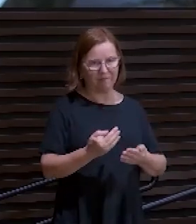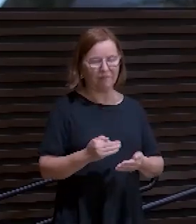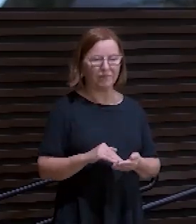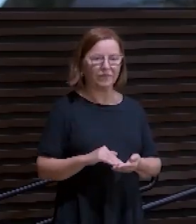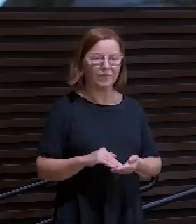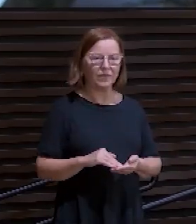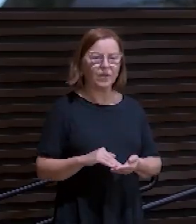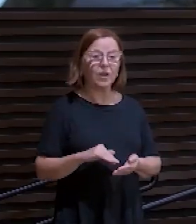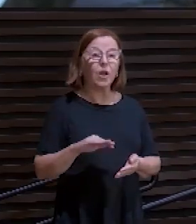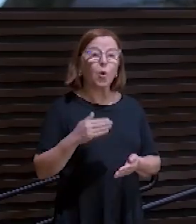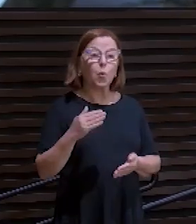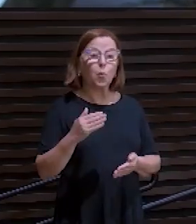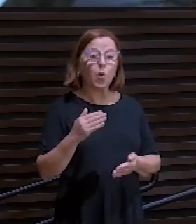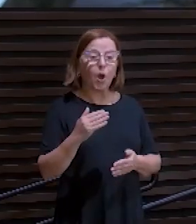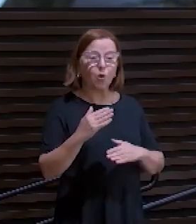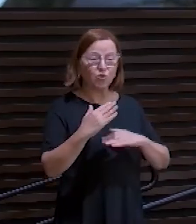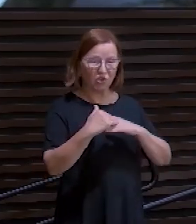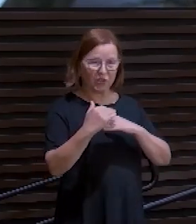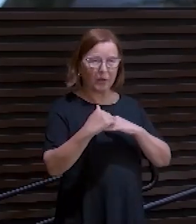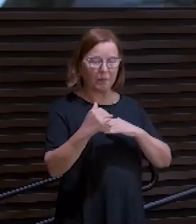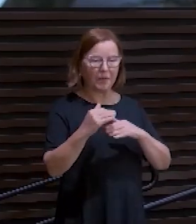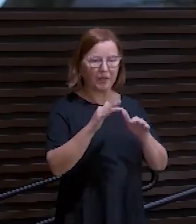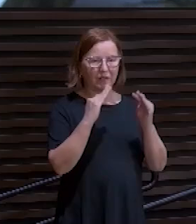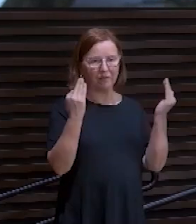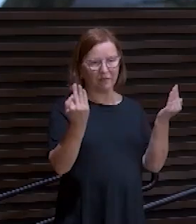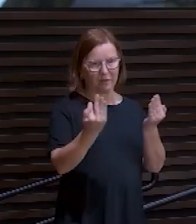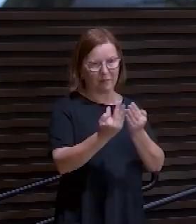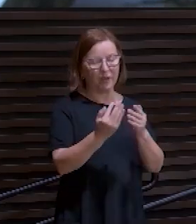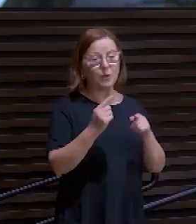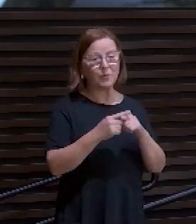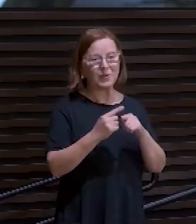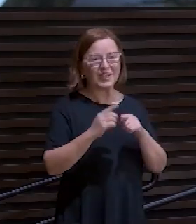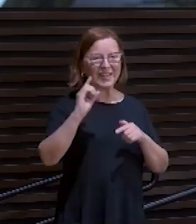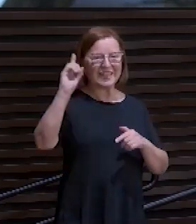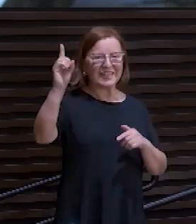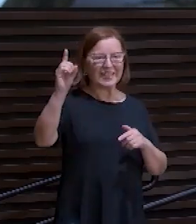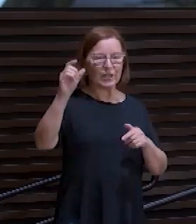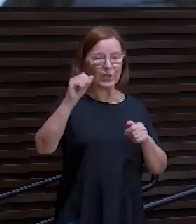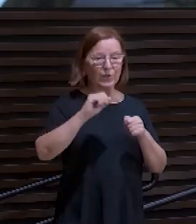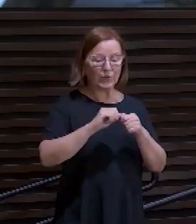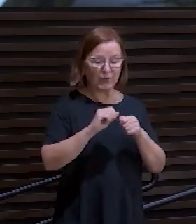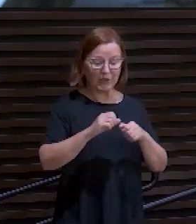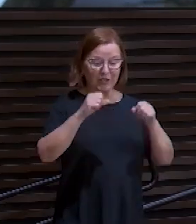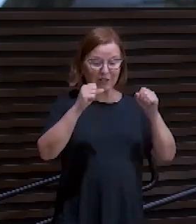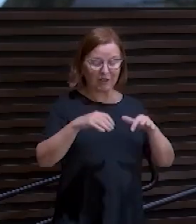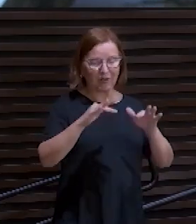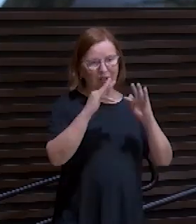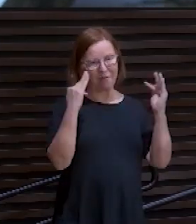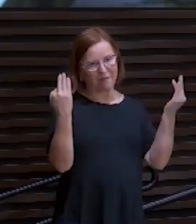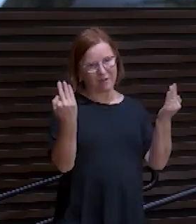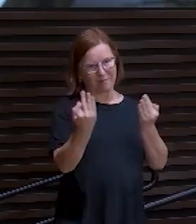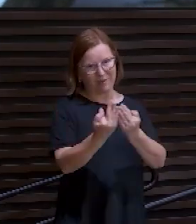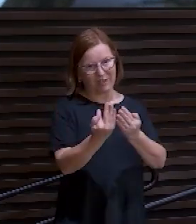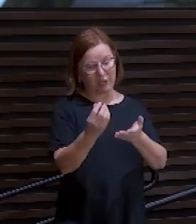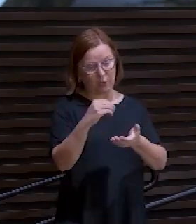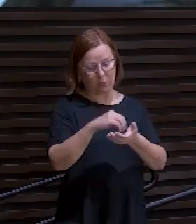é a vocação da família? Porque Deus criou a família e a colocou no